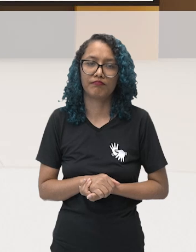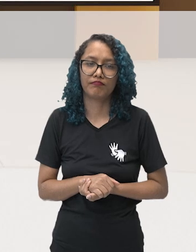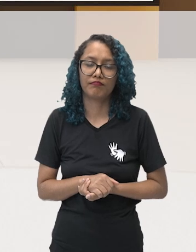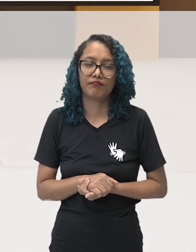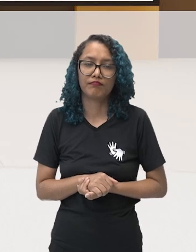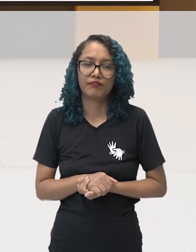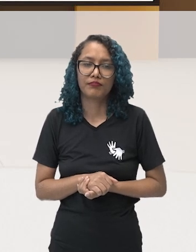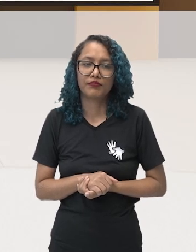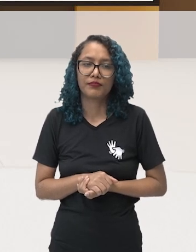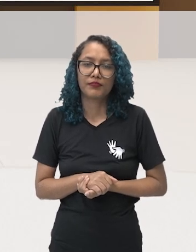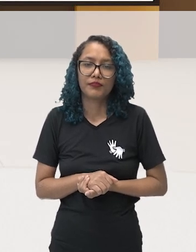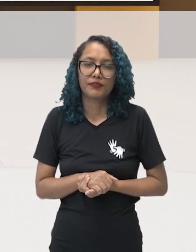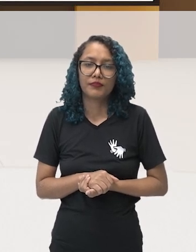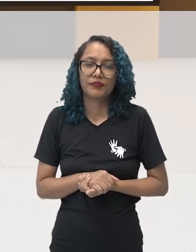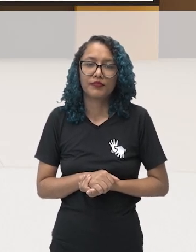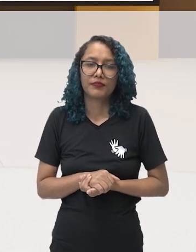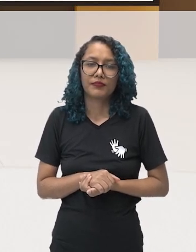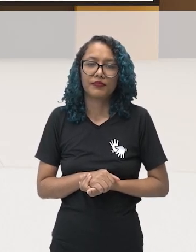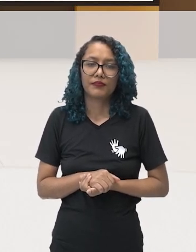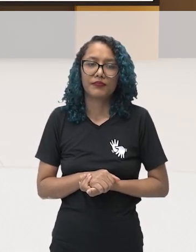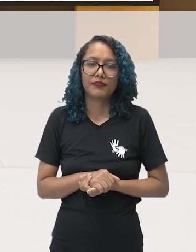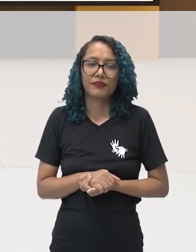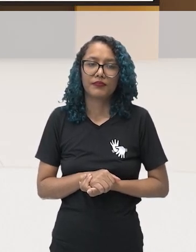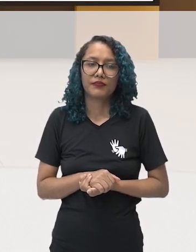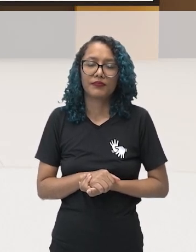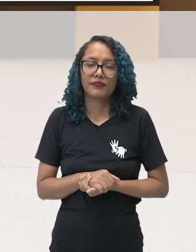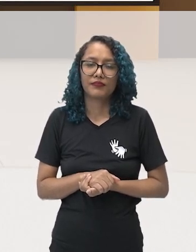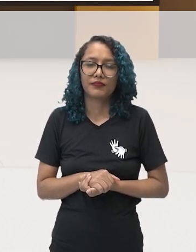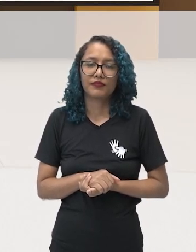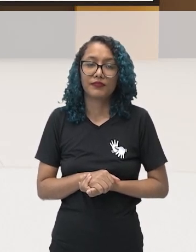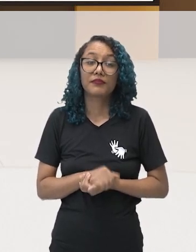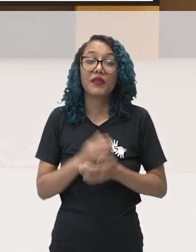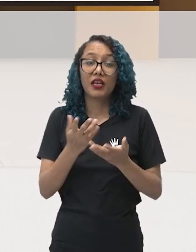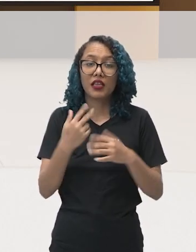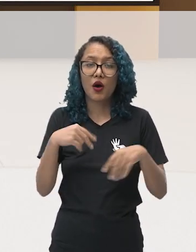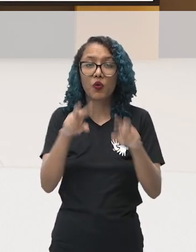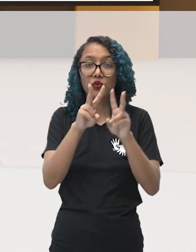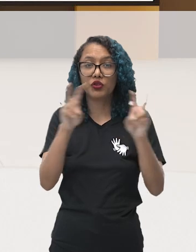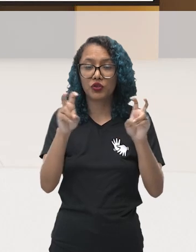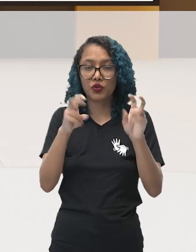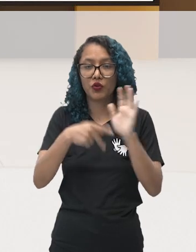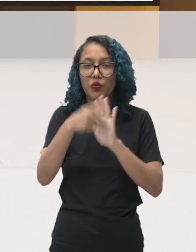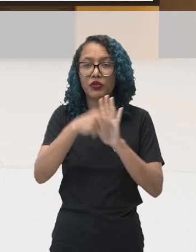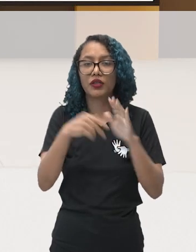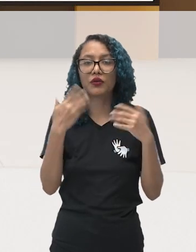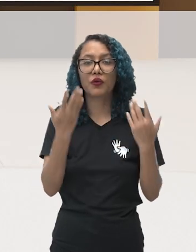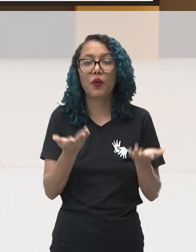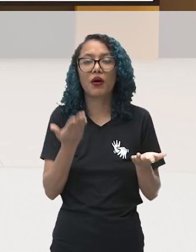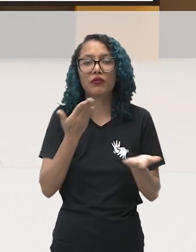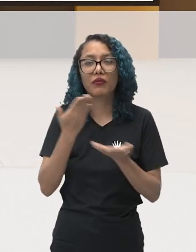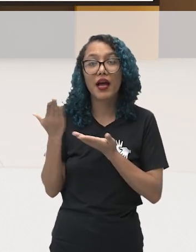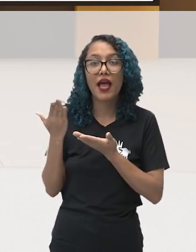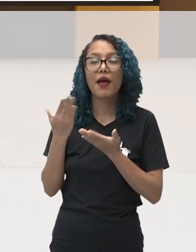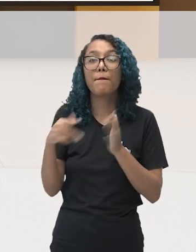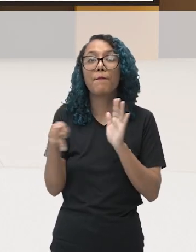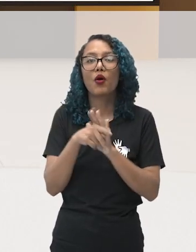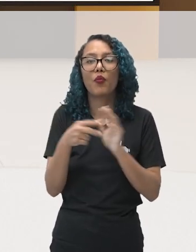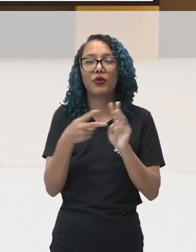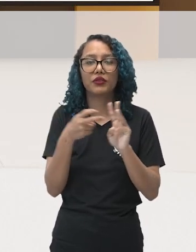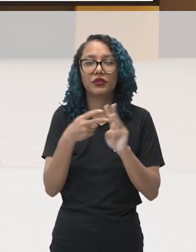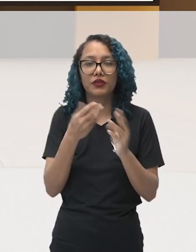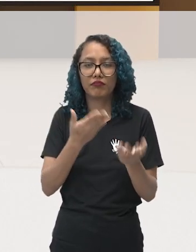frasezinha aí, né, que nós estávamos vendo agora há pouco. Que é o título do projeto, é indígena. Ali, deixa eu ver se eu consigo. Vamos lá, professor.